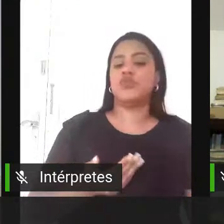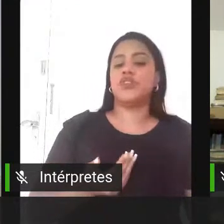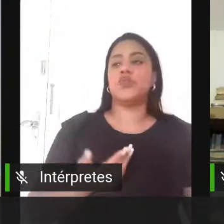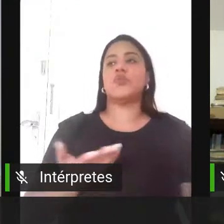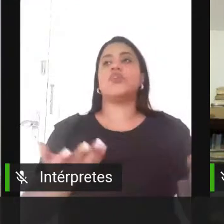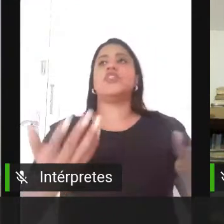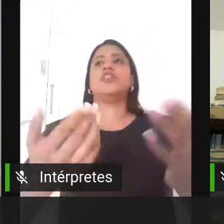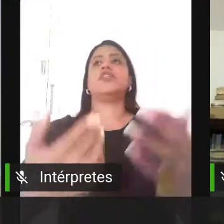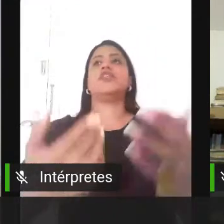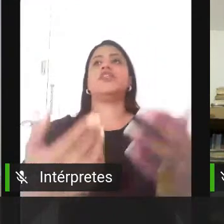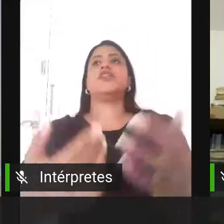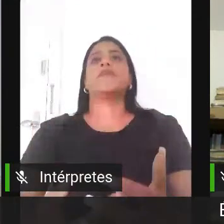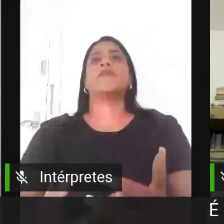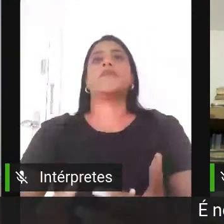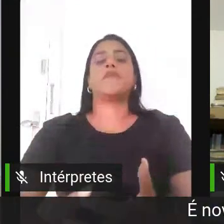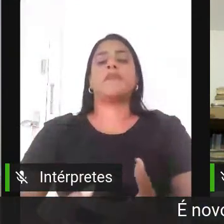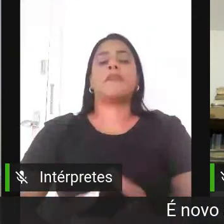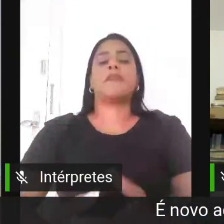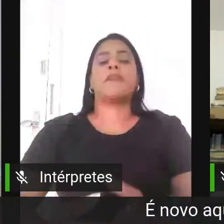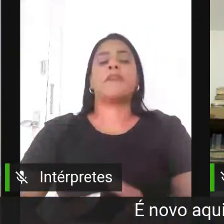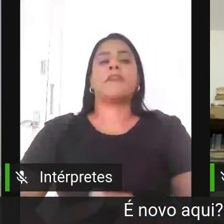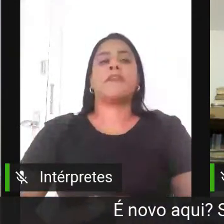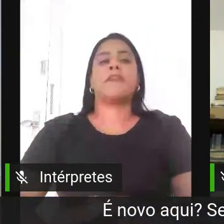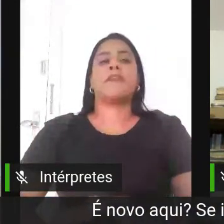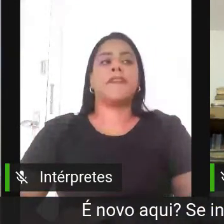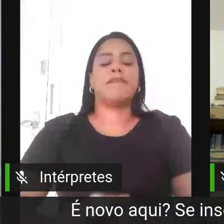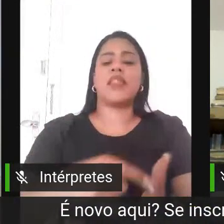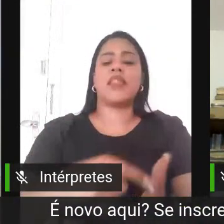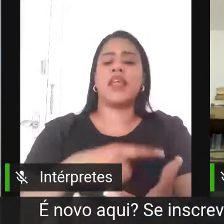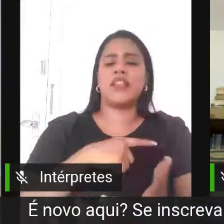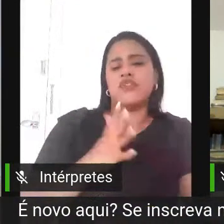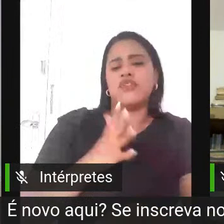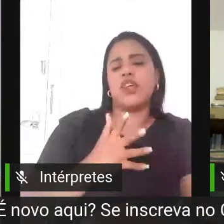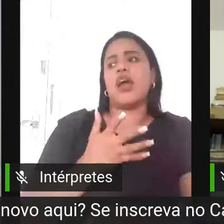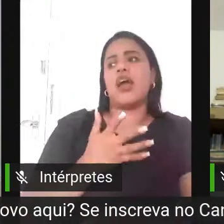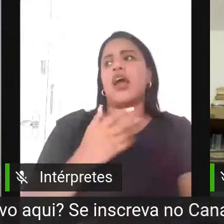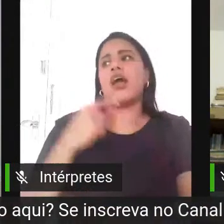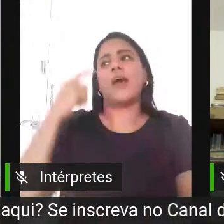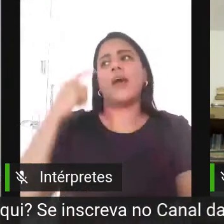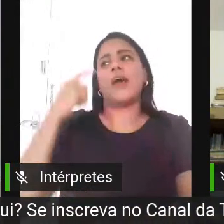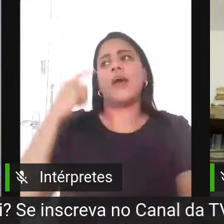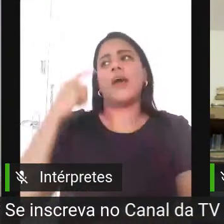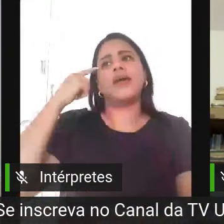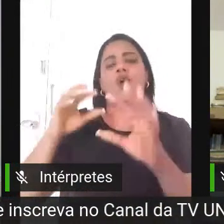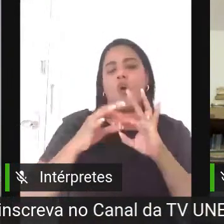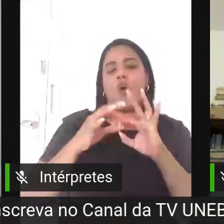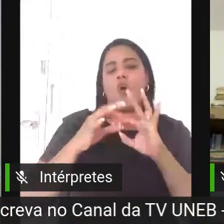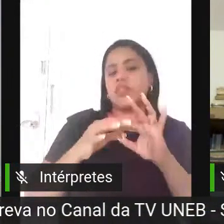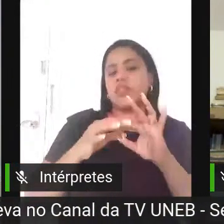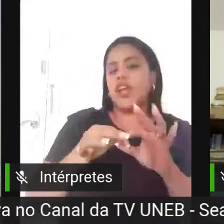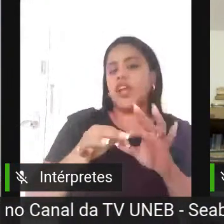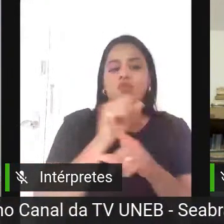vários elementos associados ao nosso contexto social, como a guerra,